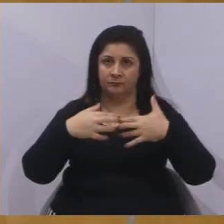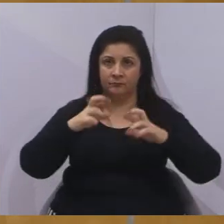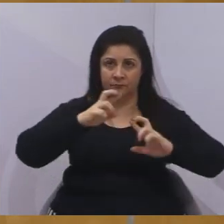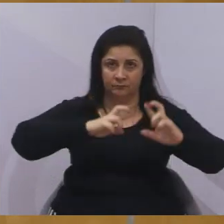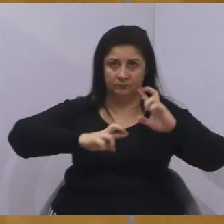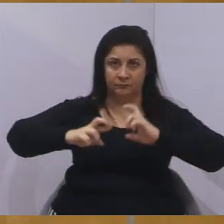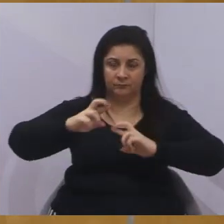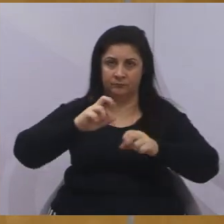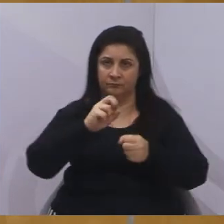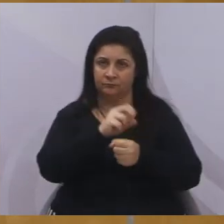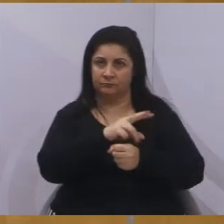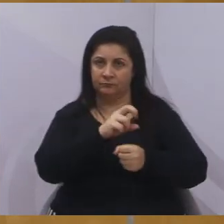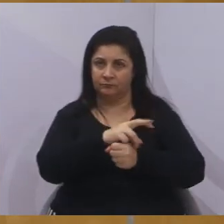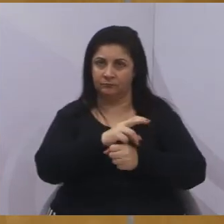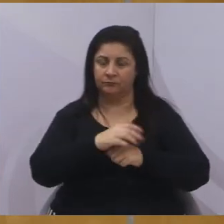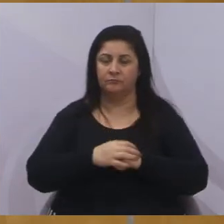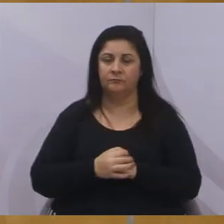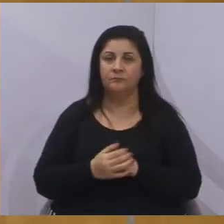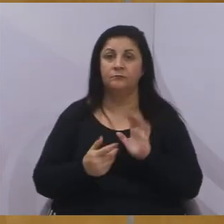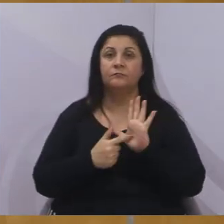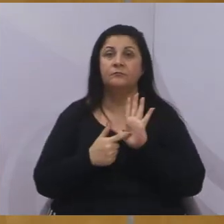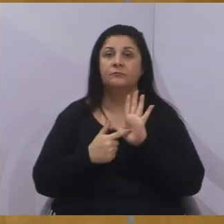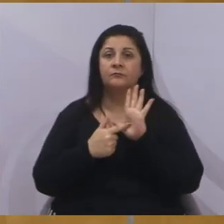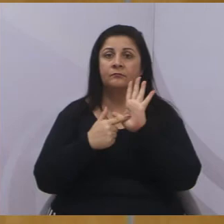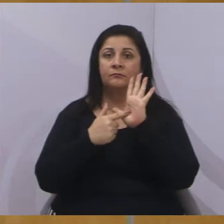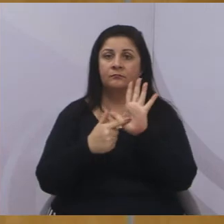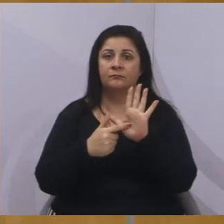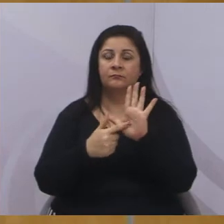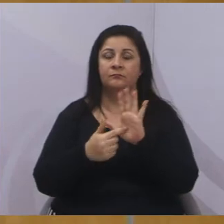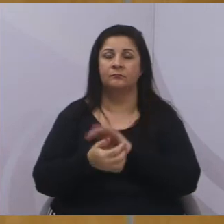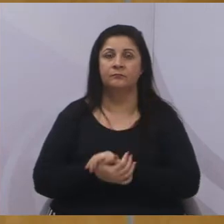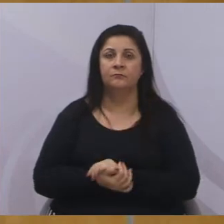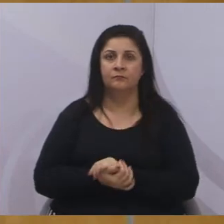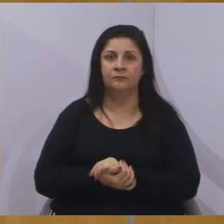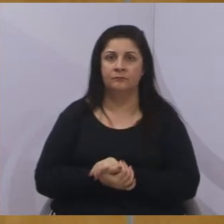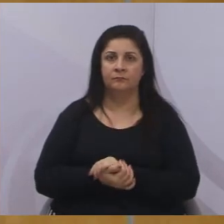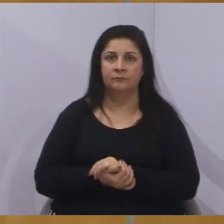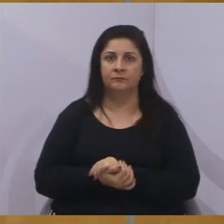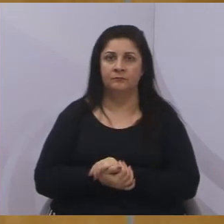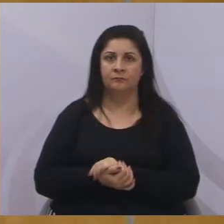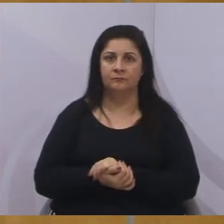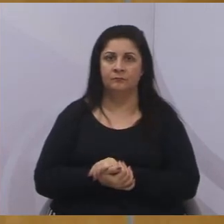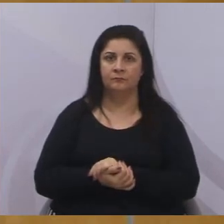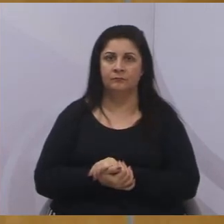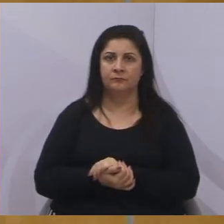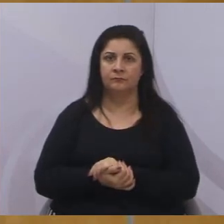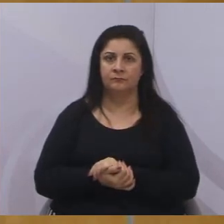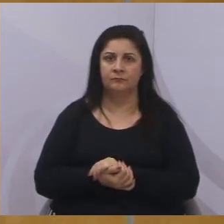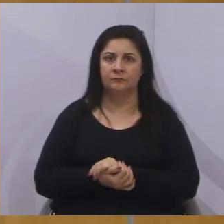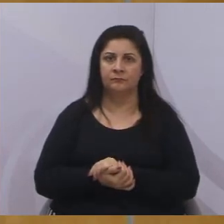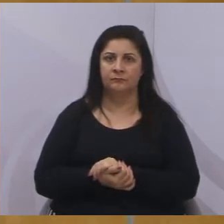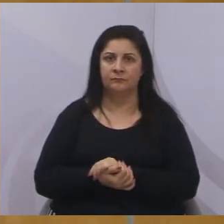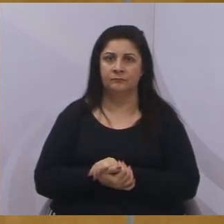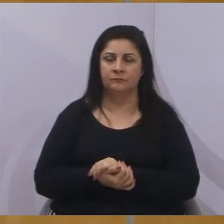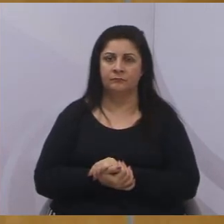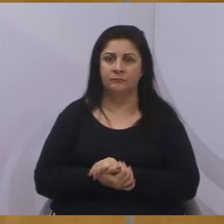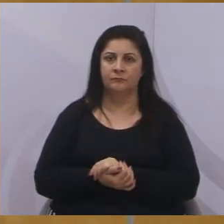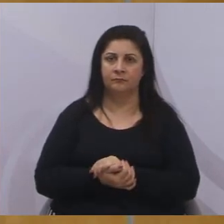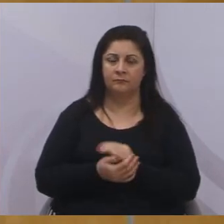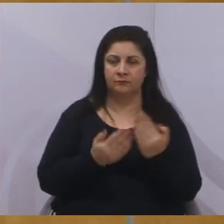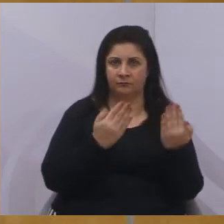quadro aí que apresenta entre os nascidos,